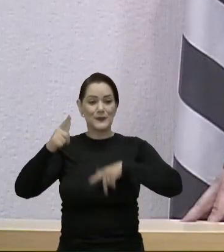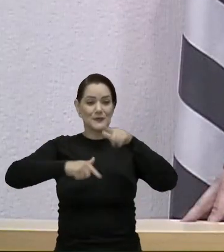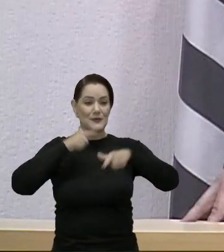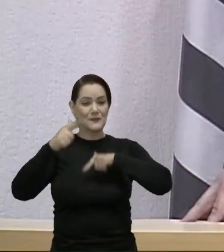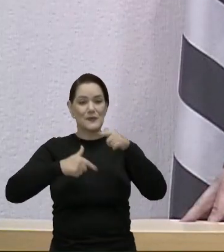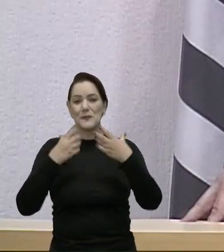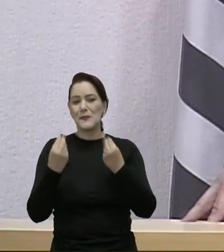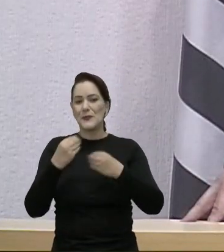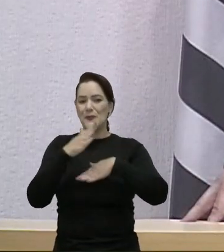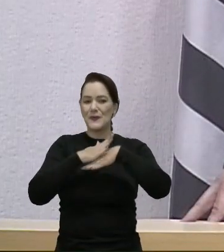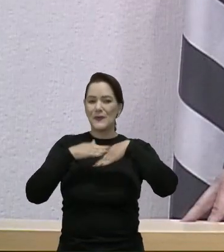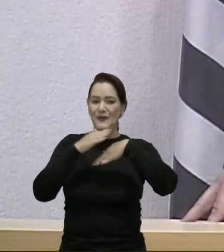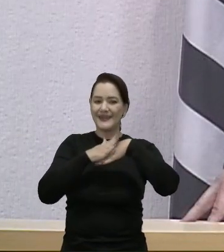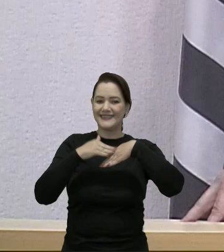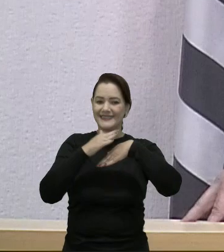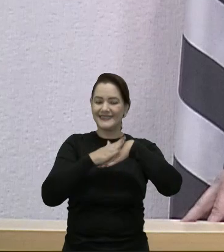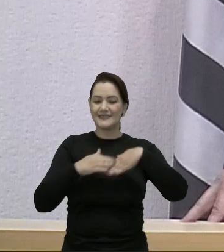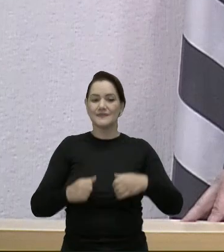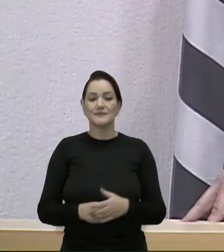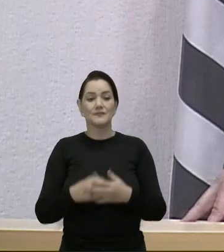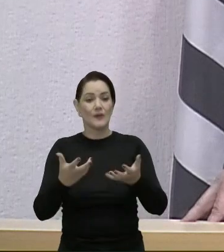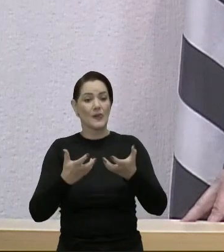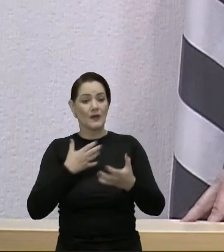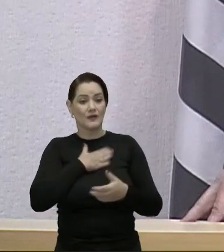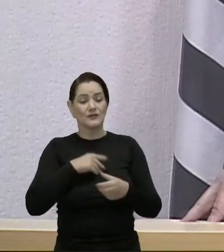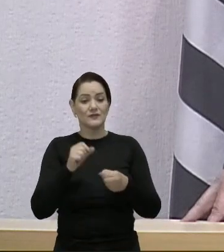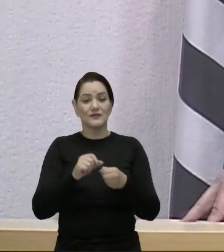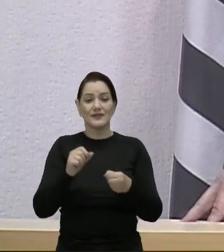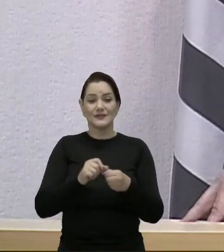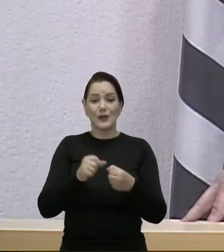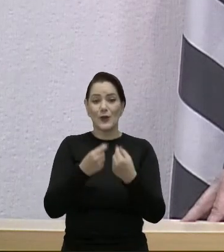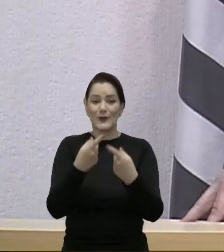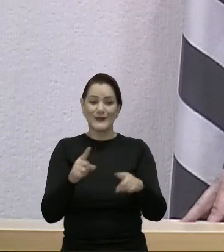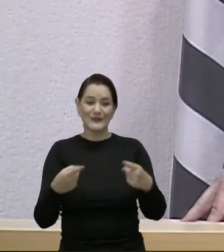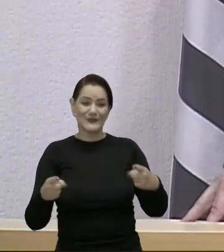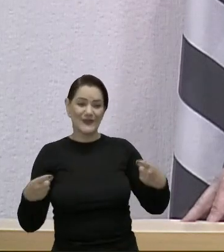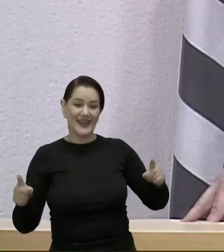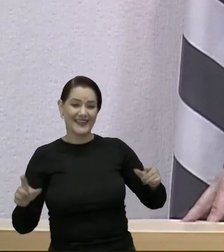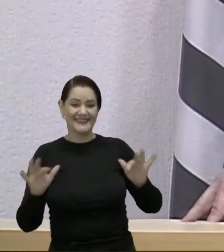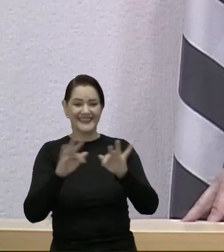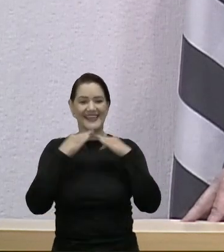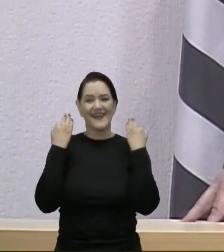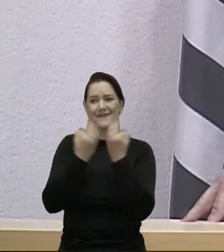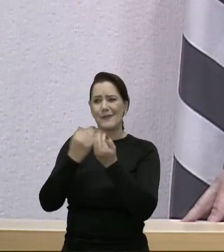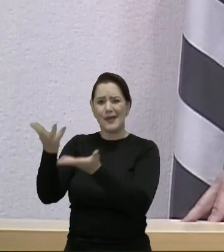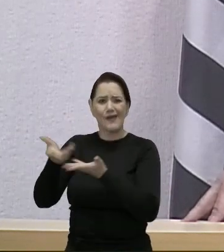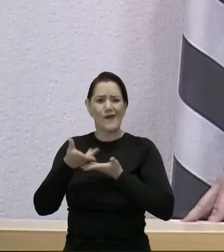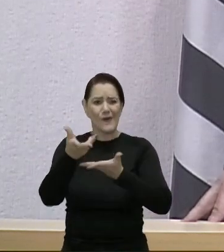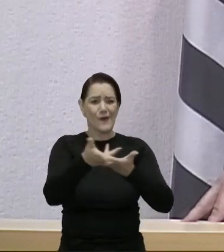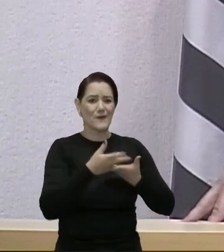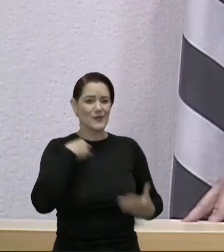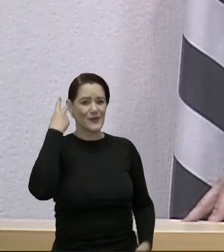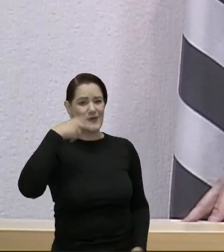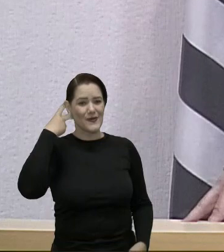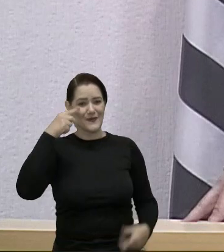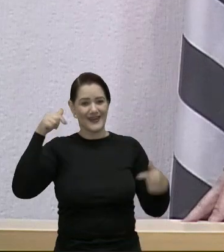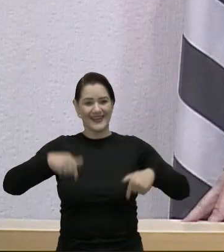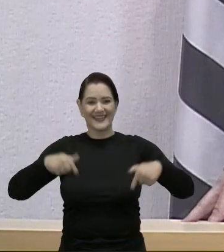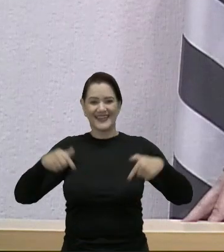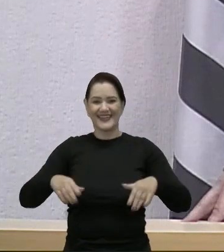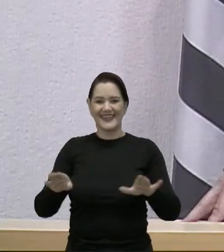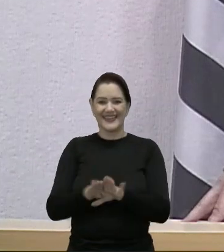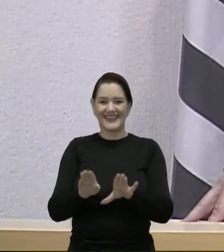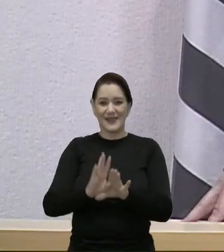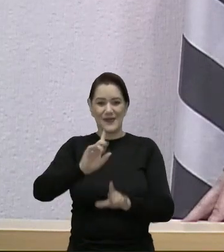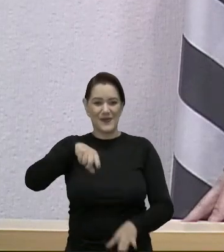com muito carinho. O que ele gosta de fazer nas horas vacas? Churrasco em família e convida todos os vereadores dessa casa para um churrasco